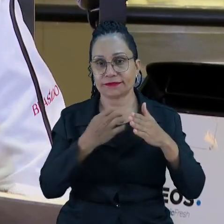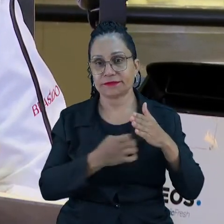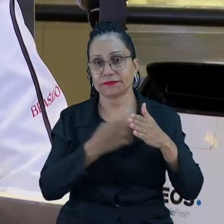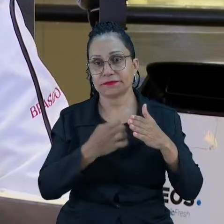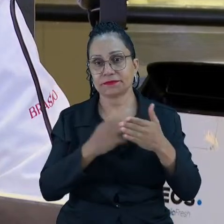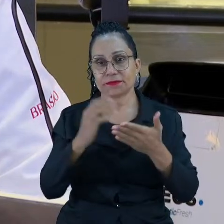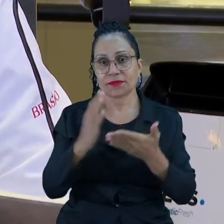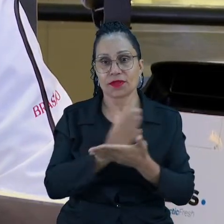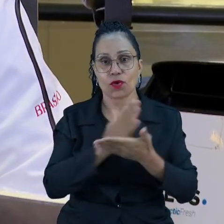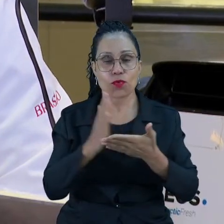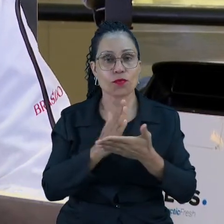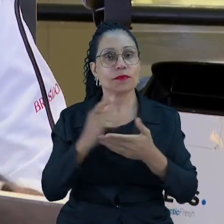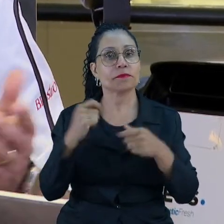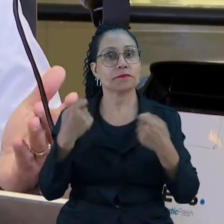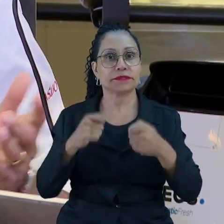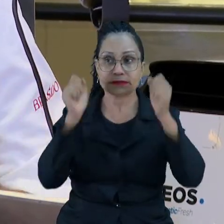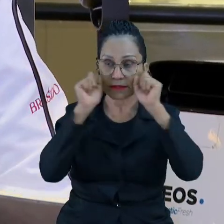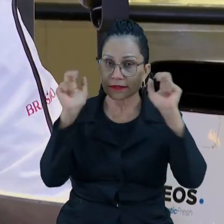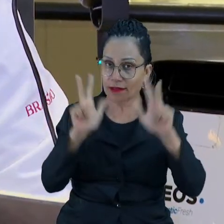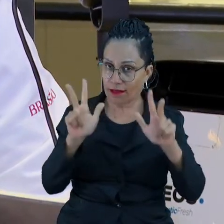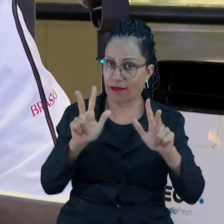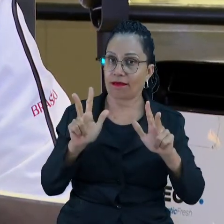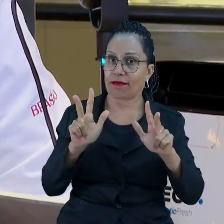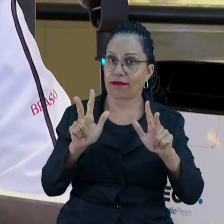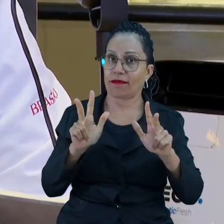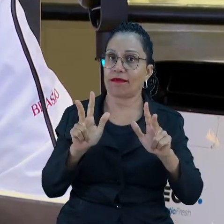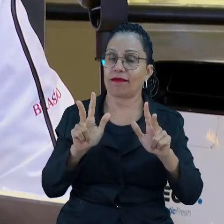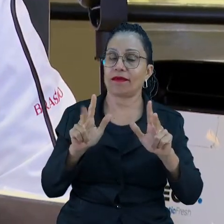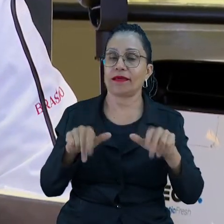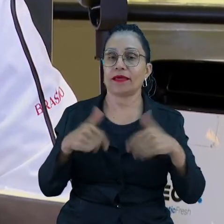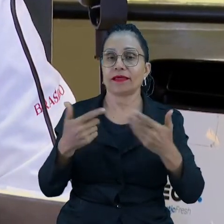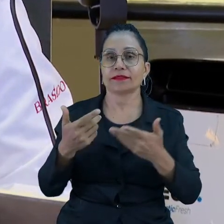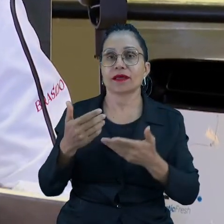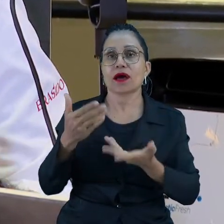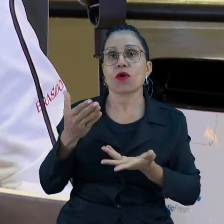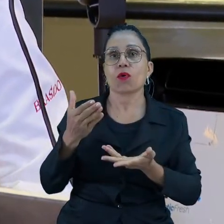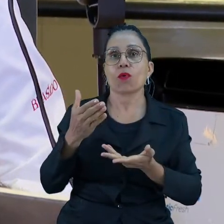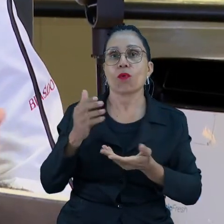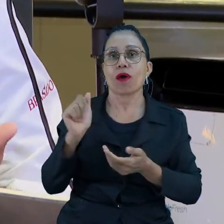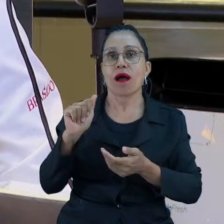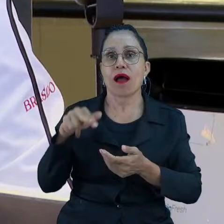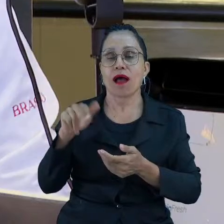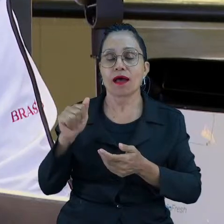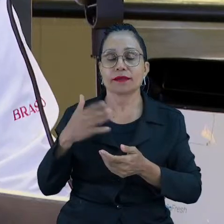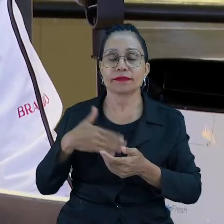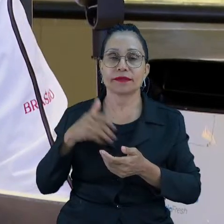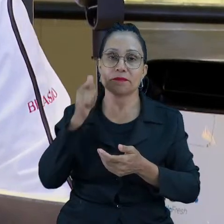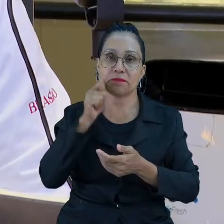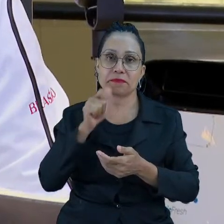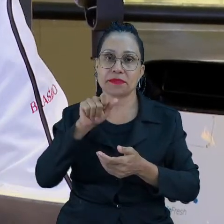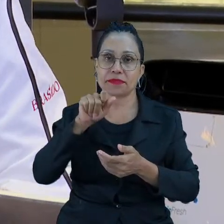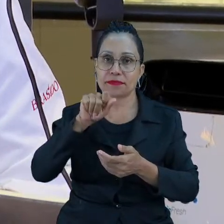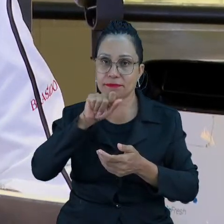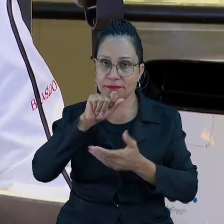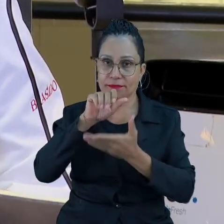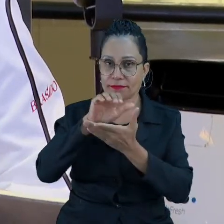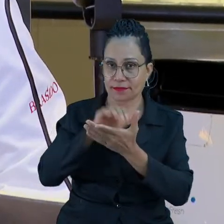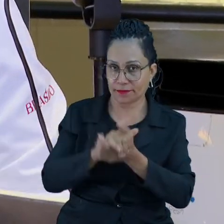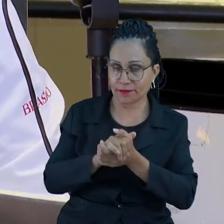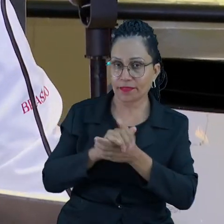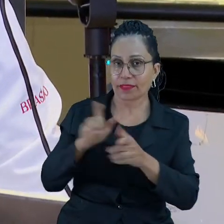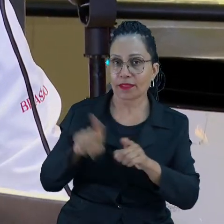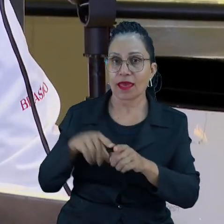coisas que a gente tem que estar atento, né? Então aí trouxe Carol, que além de advogada também é minha esposa, minha sócia, e essa